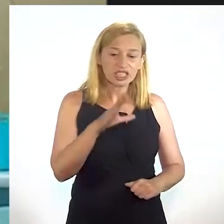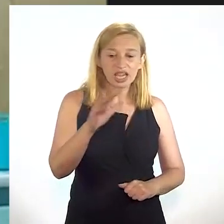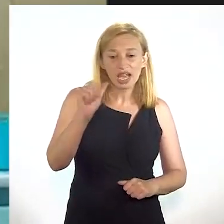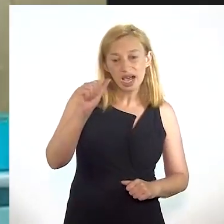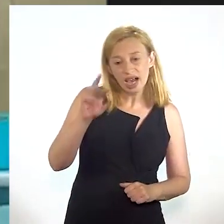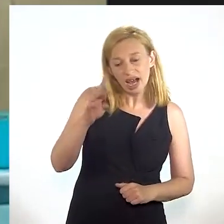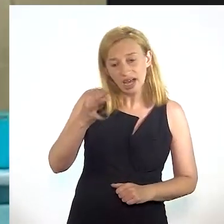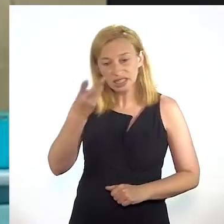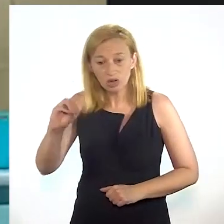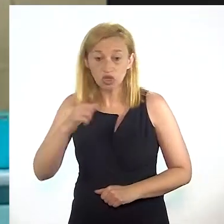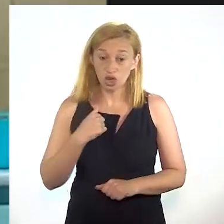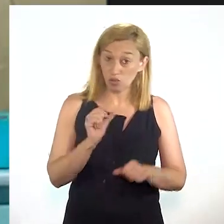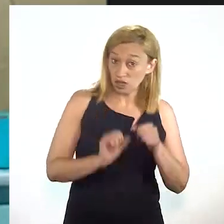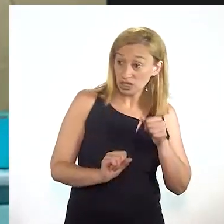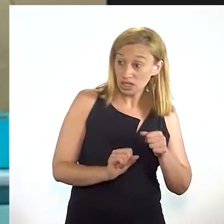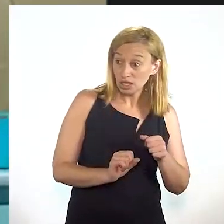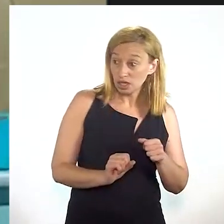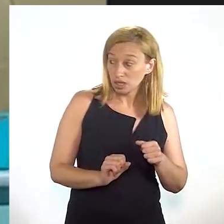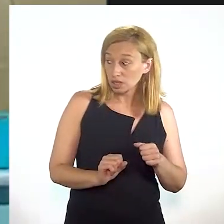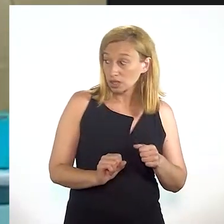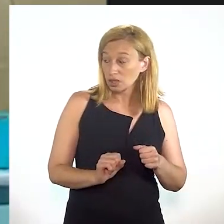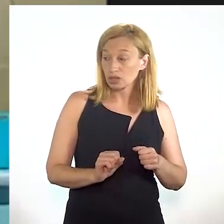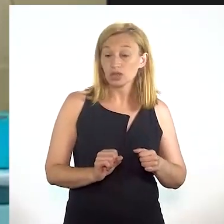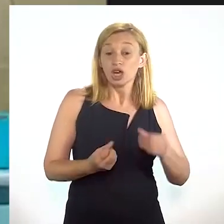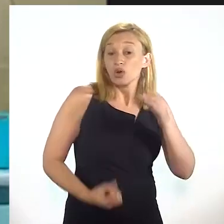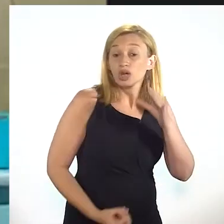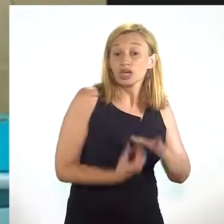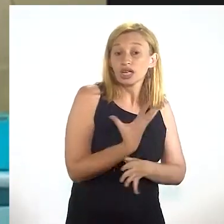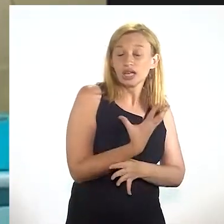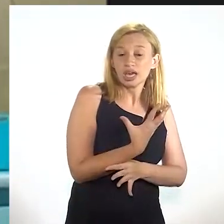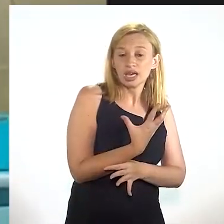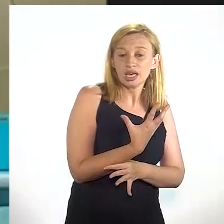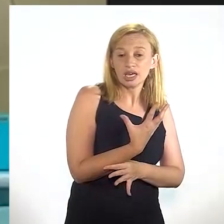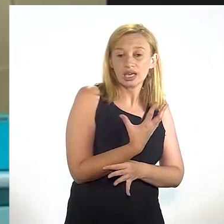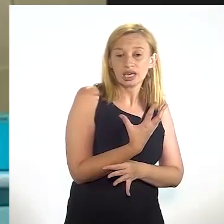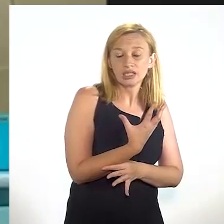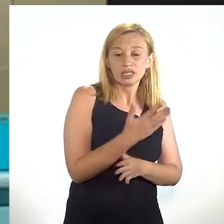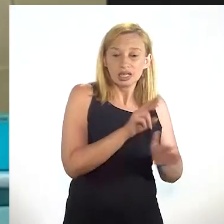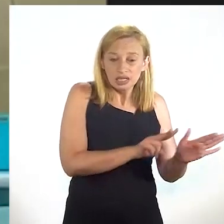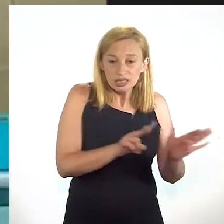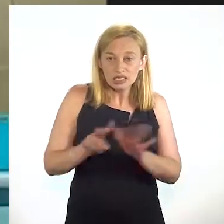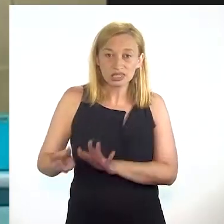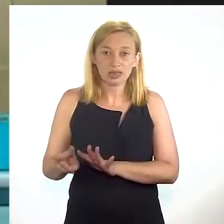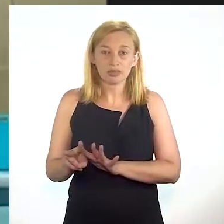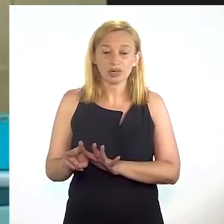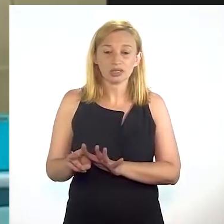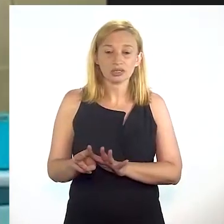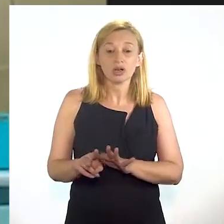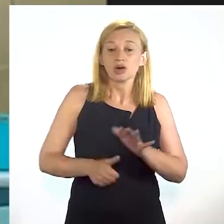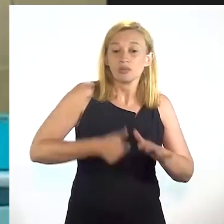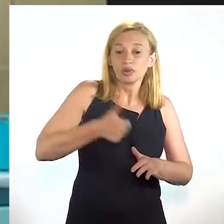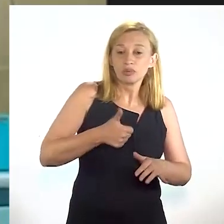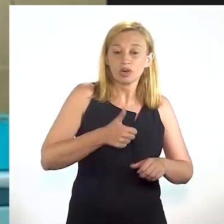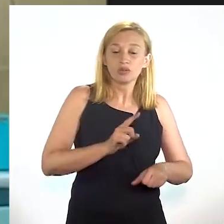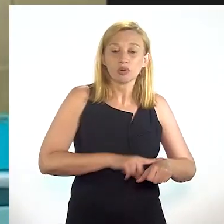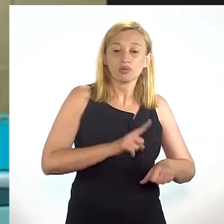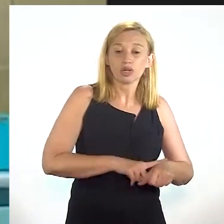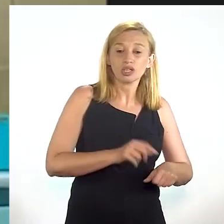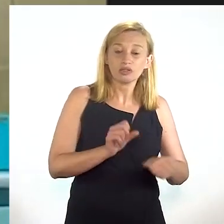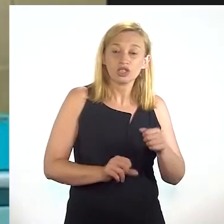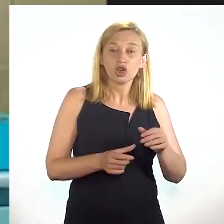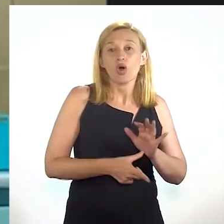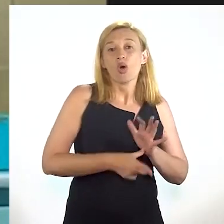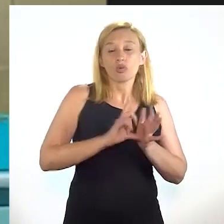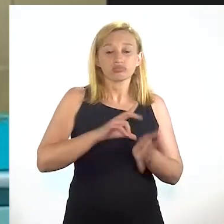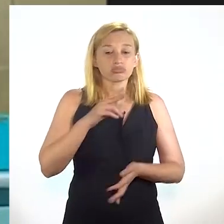E aí, em vez de cartão, né, que eu fazia, eu criei, isso aqui foi uma criação dessa semana, esse é o